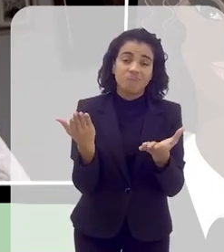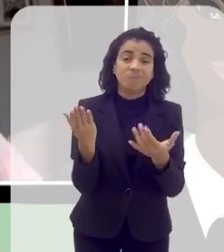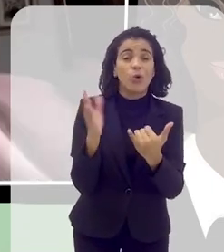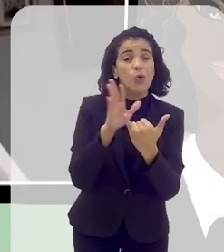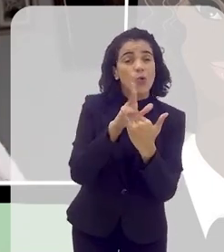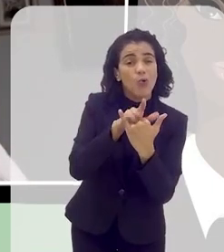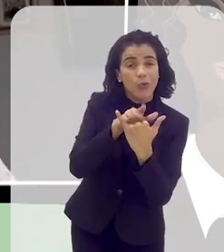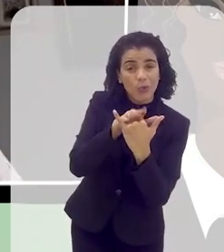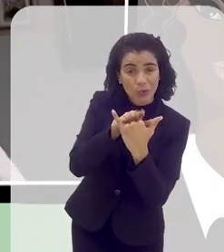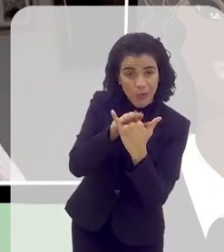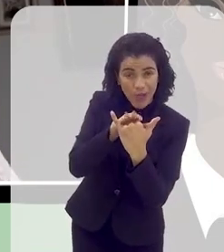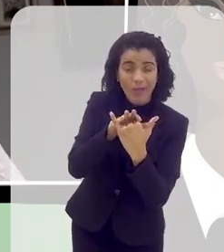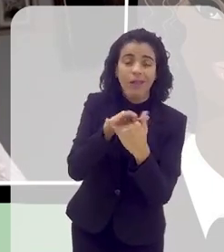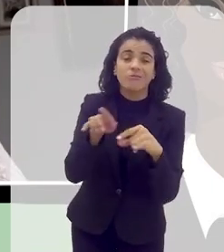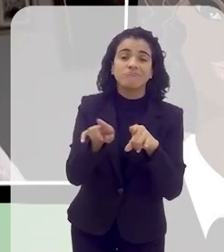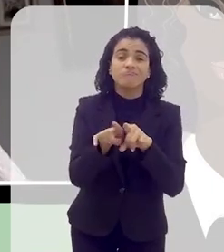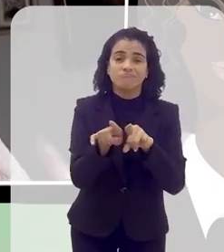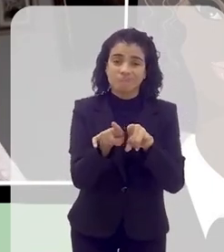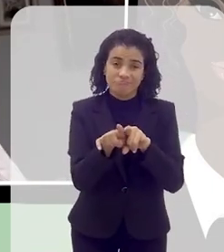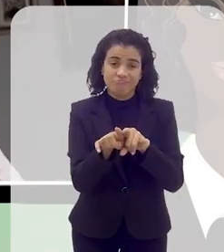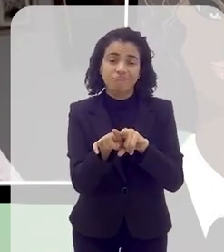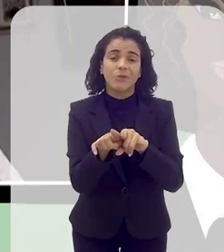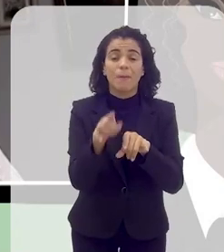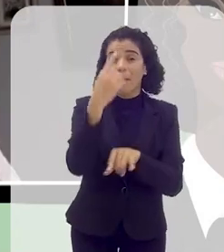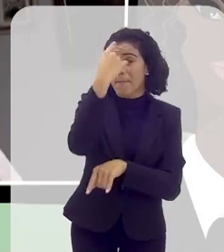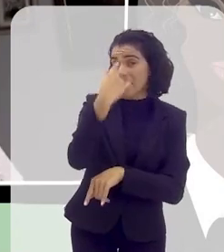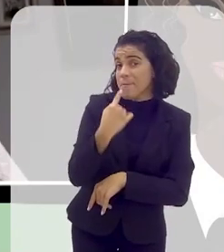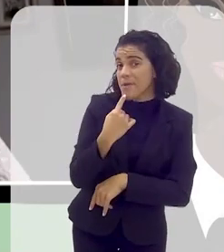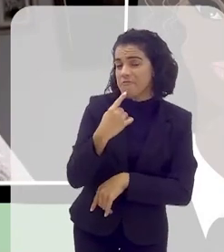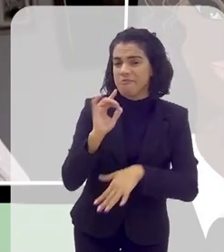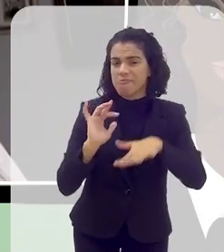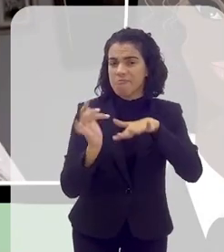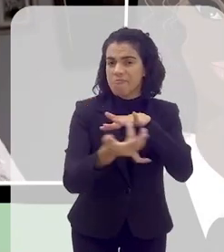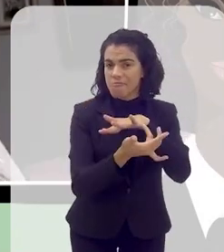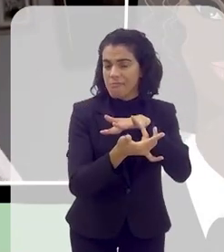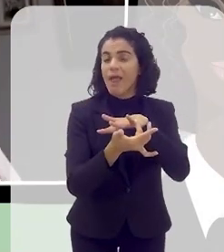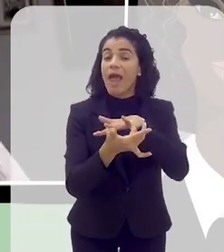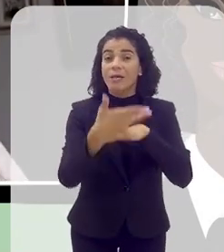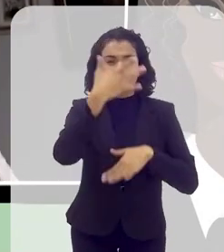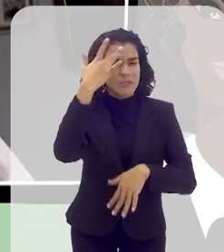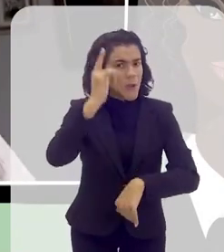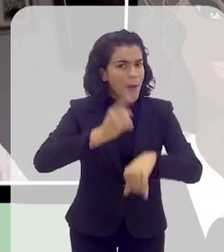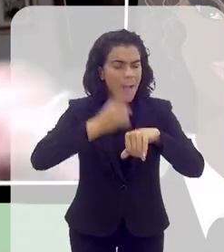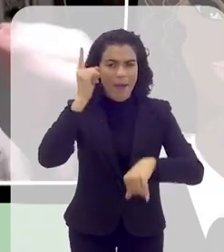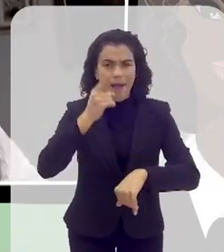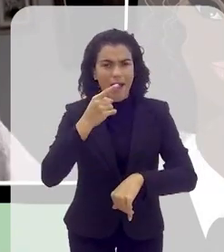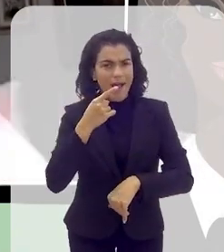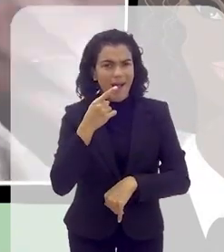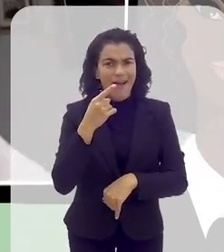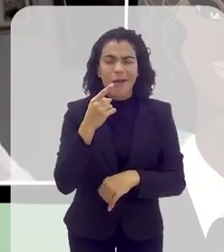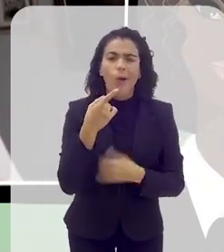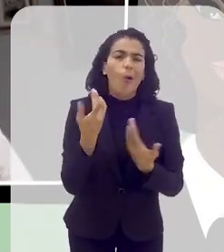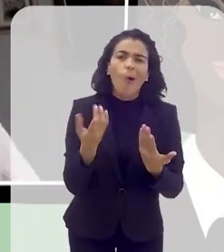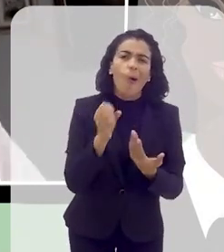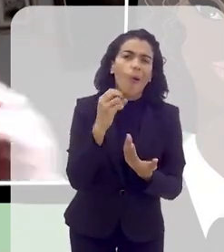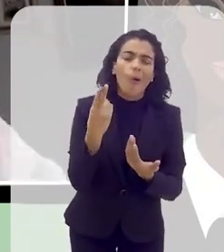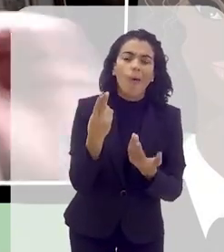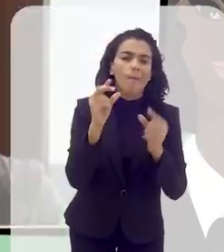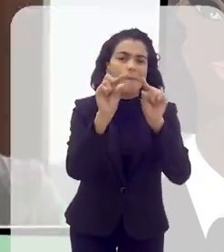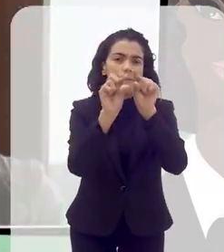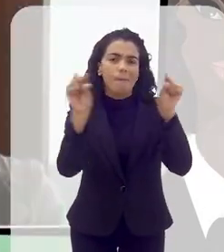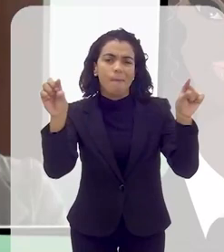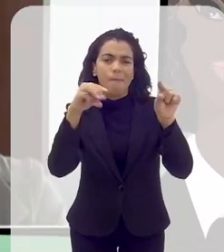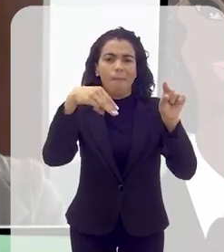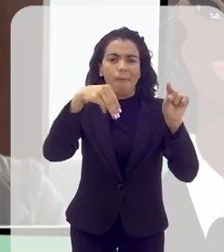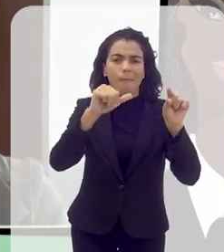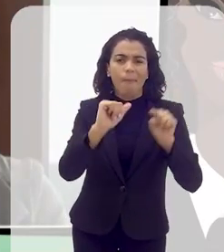um canal, né, na rede social, um perfil, e aí as pessoas automaticamente, quando colocavam algum